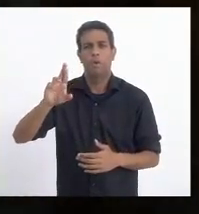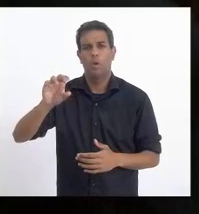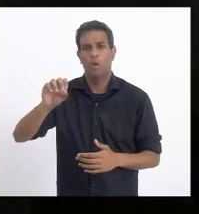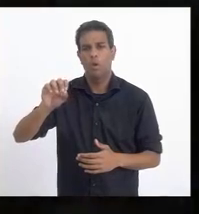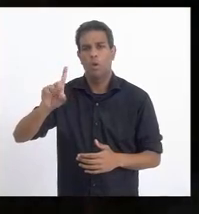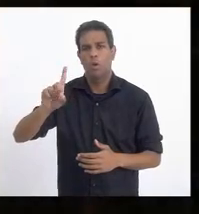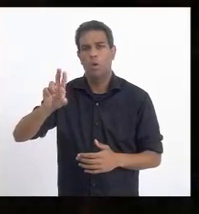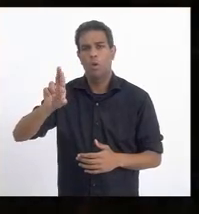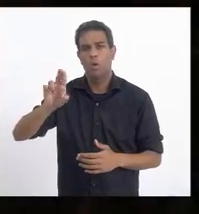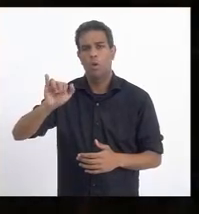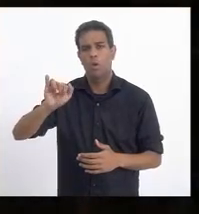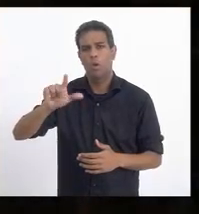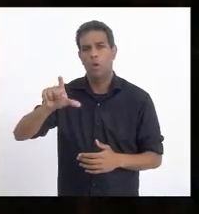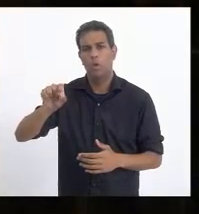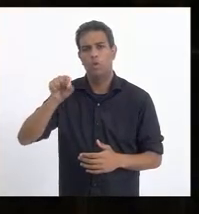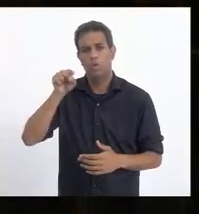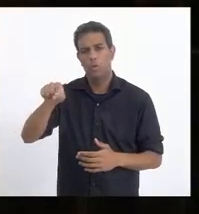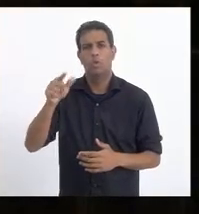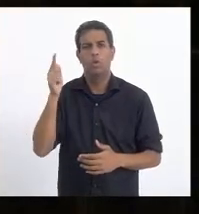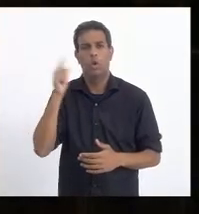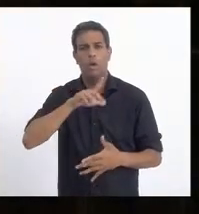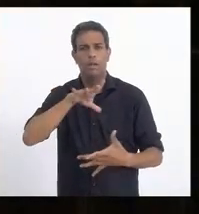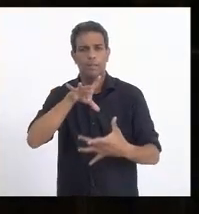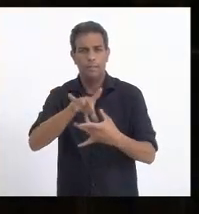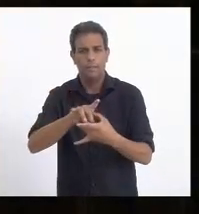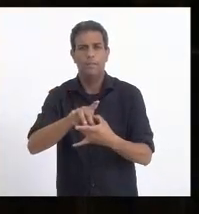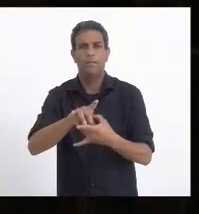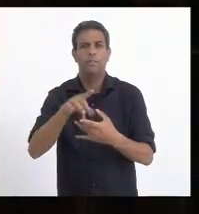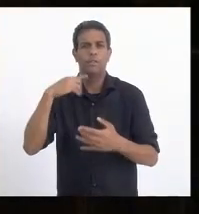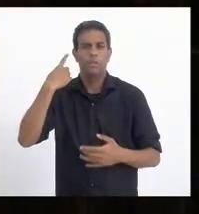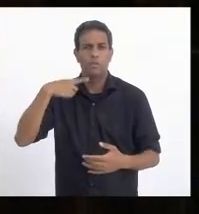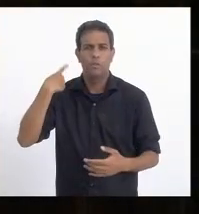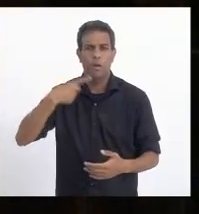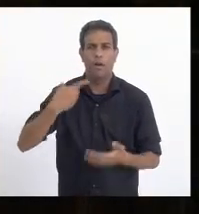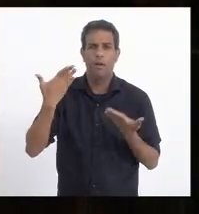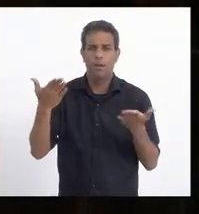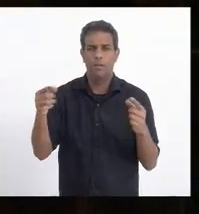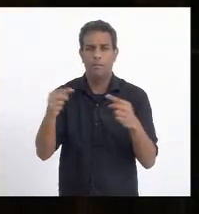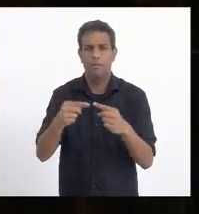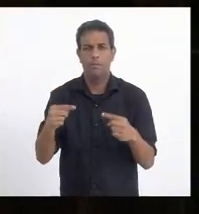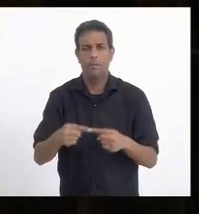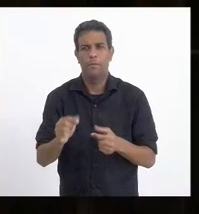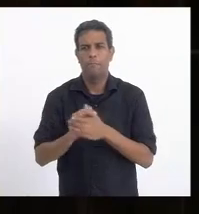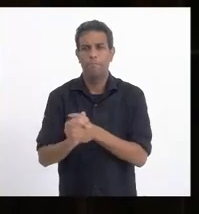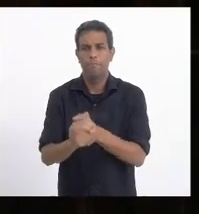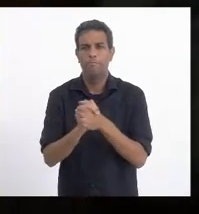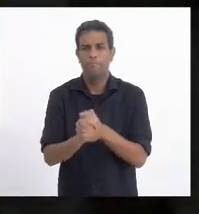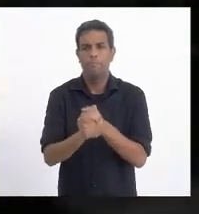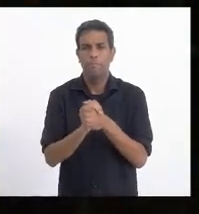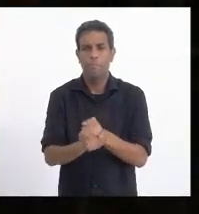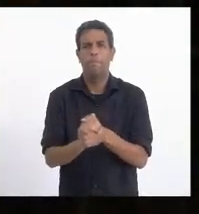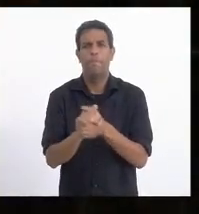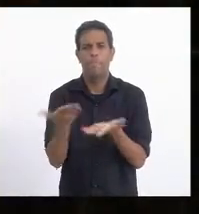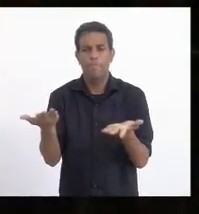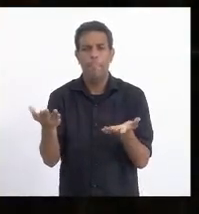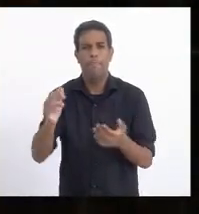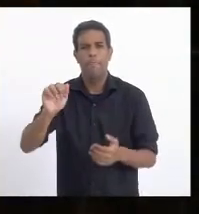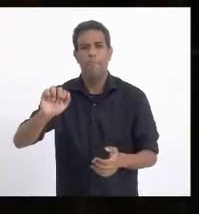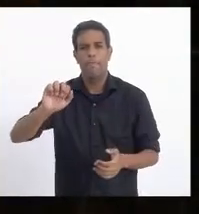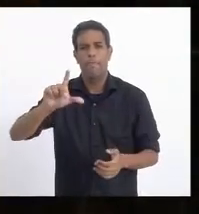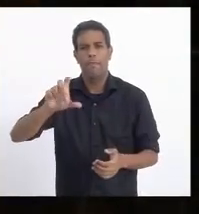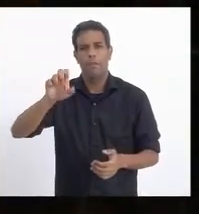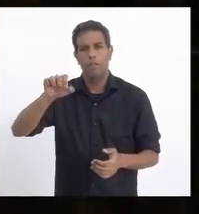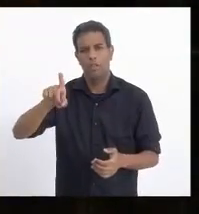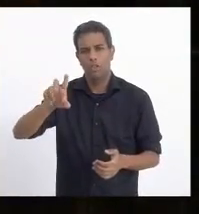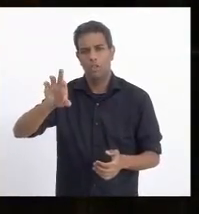não tem patente militar mas caberia advogado experimentando nosso Pinóquio